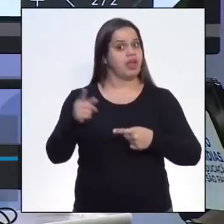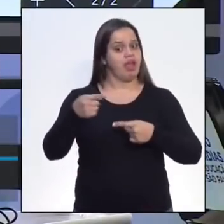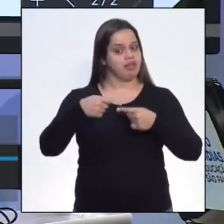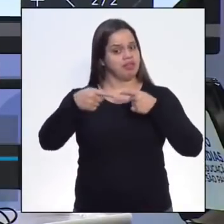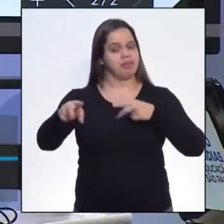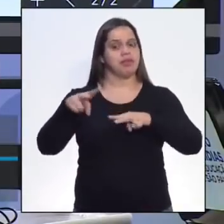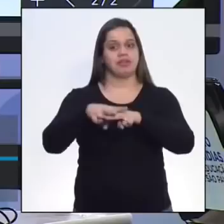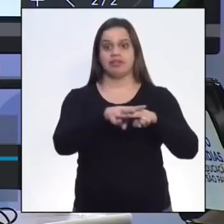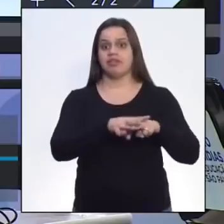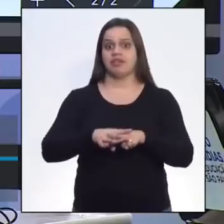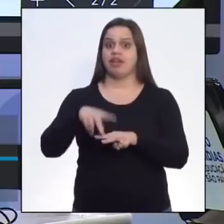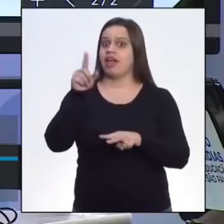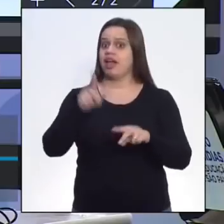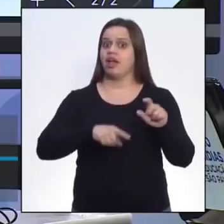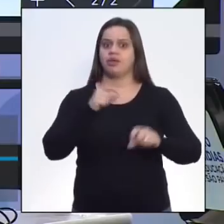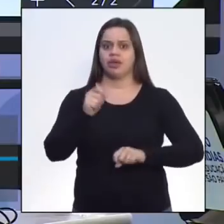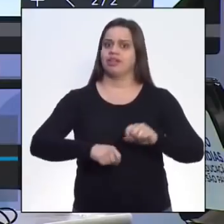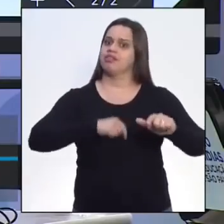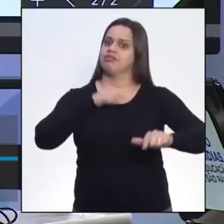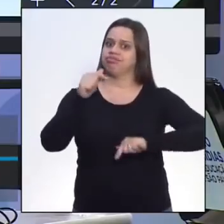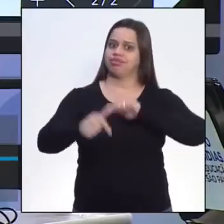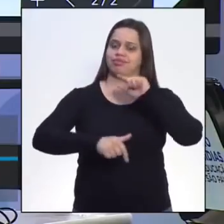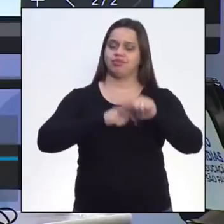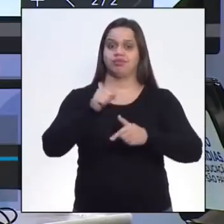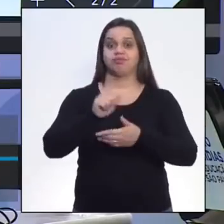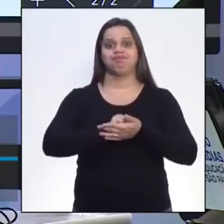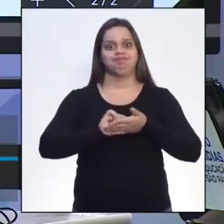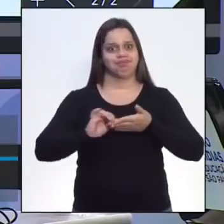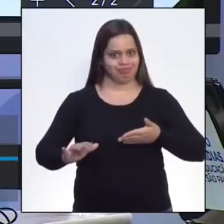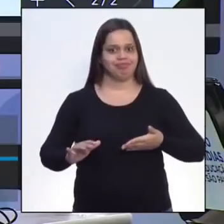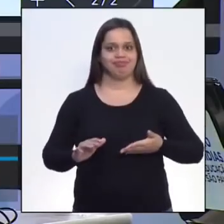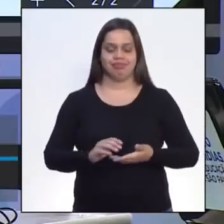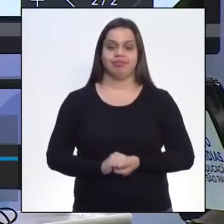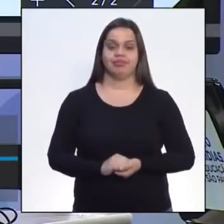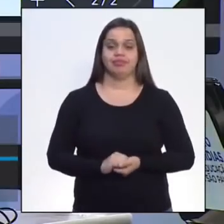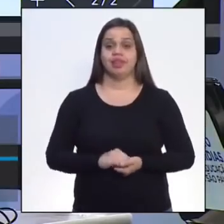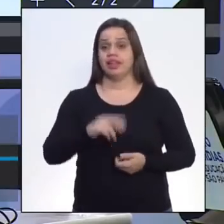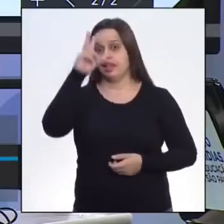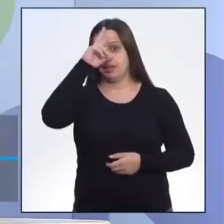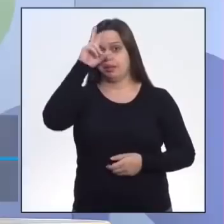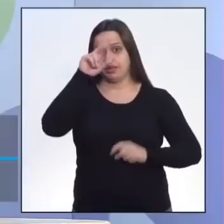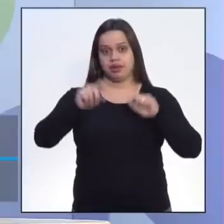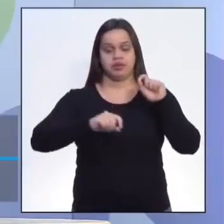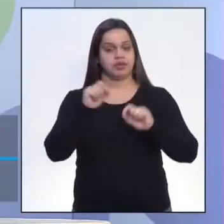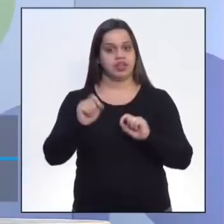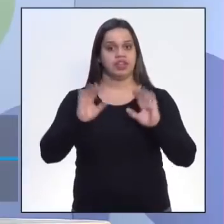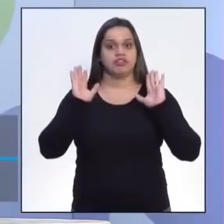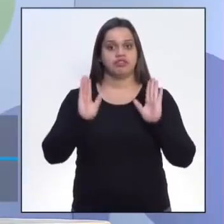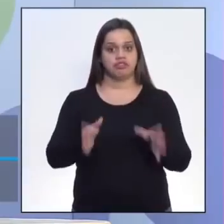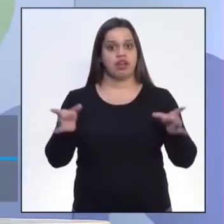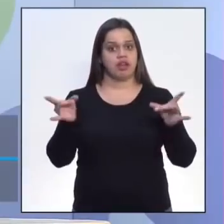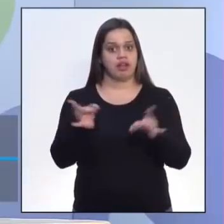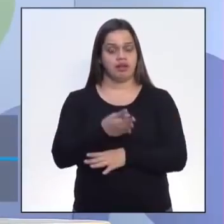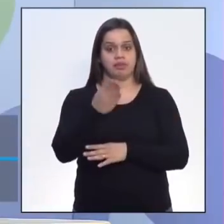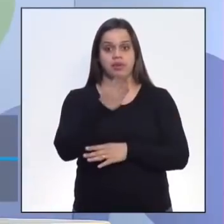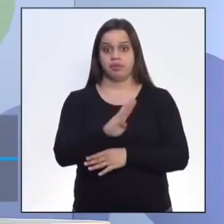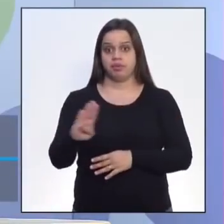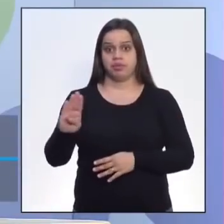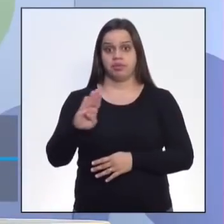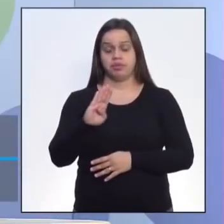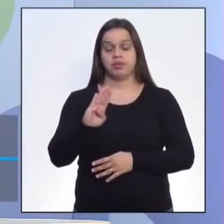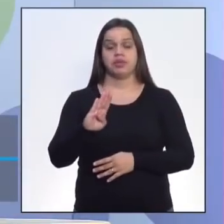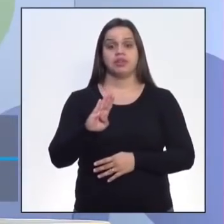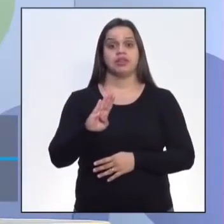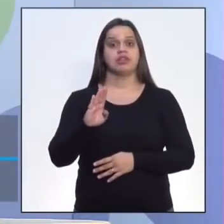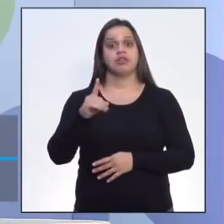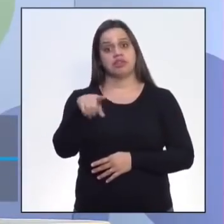intensivos é uma semana de trabalhar bastante com exercício, né, Jonas? Isso mesmo, né? E lembrando, né, que estamos encerrando o bimestre, né? Não deixe de